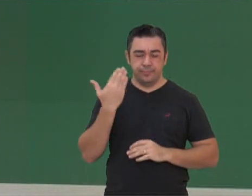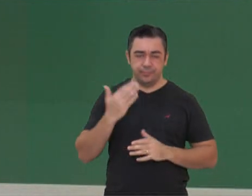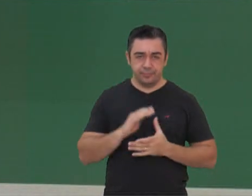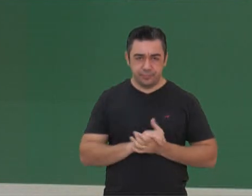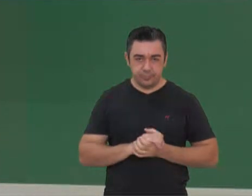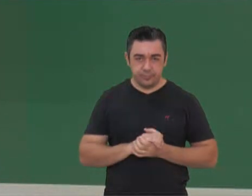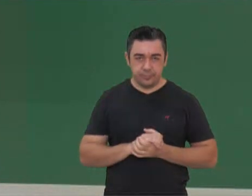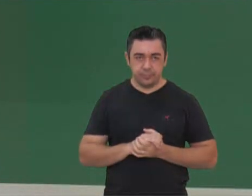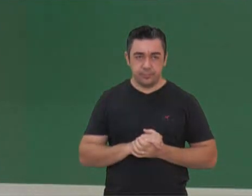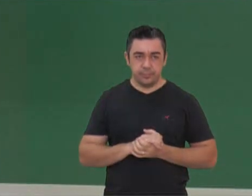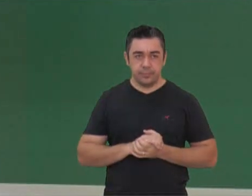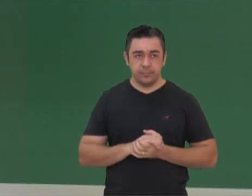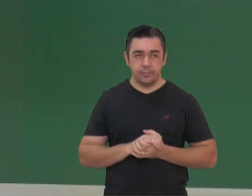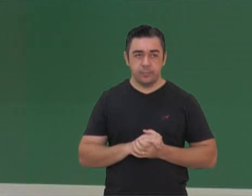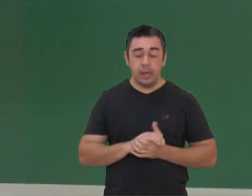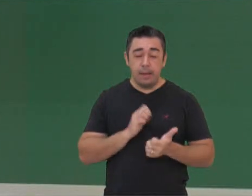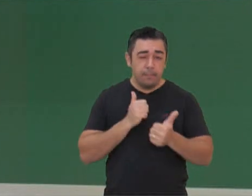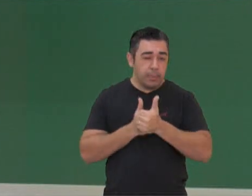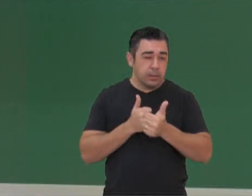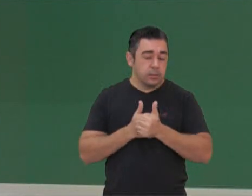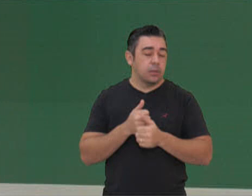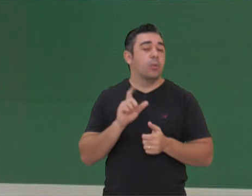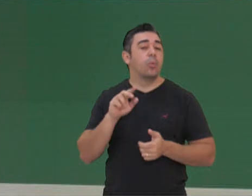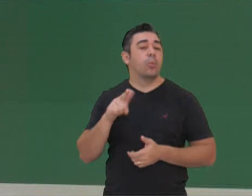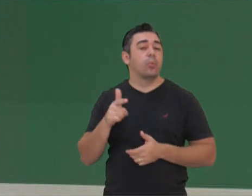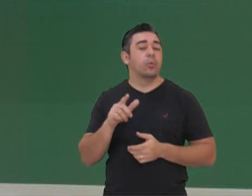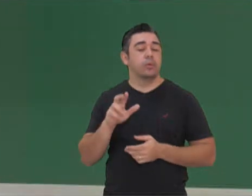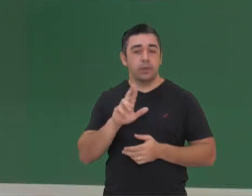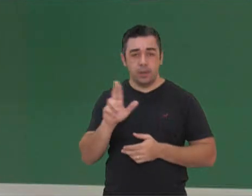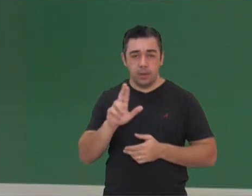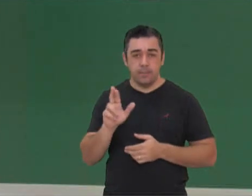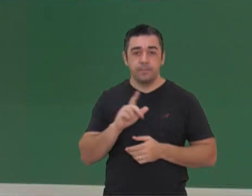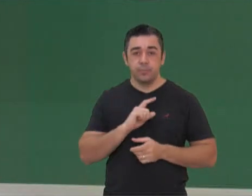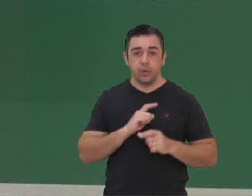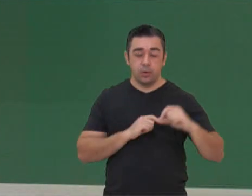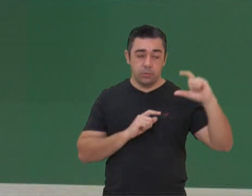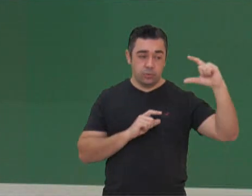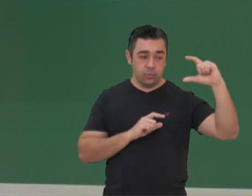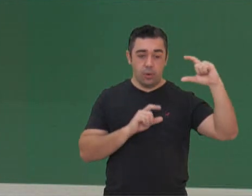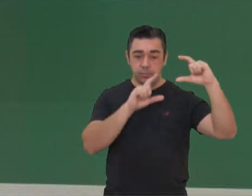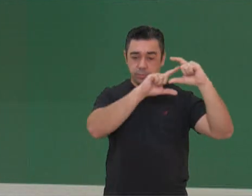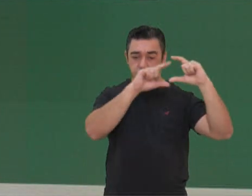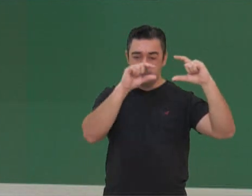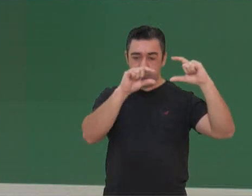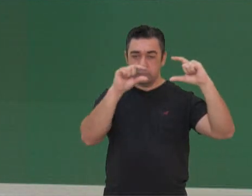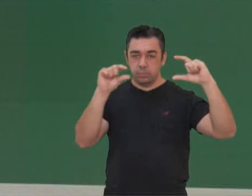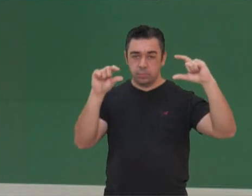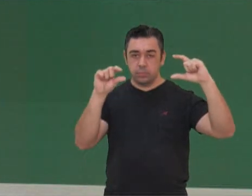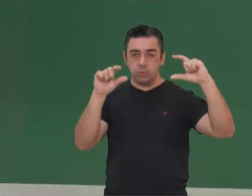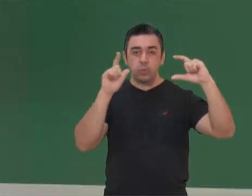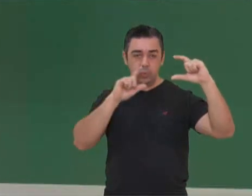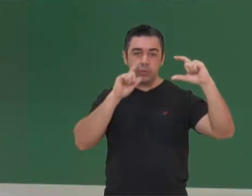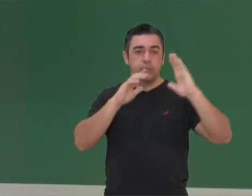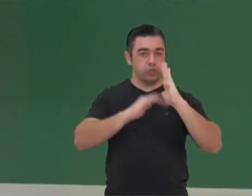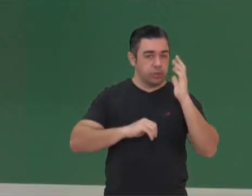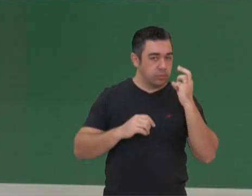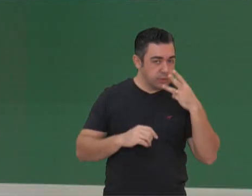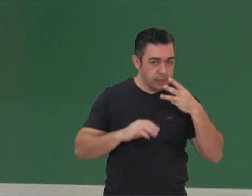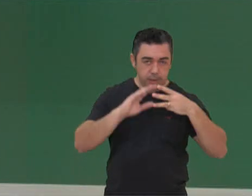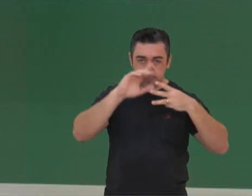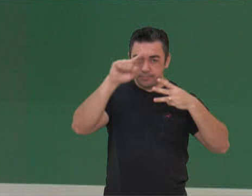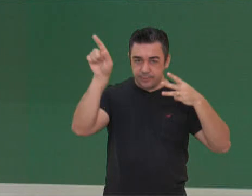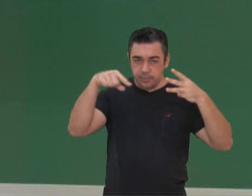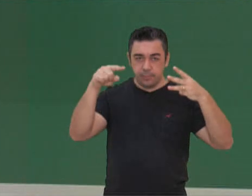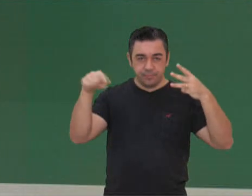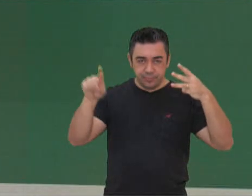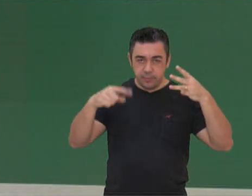também de Star Wars. Mas, próxima regra, segundo nome com letra minúscula, a gente consegue eliminar alguém? Já consegue, ó. Mais